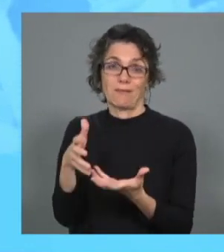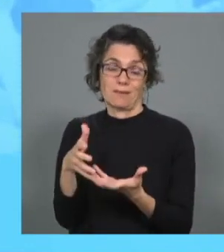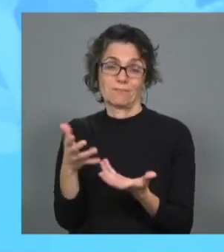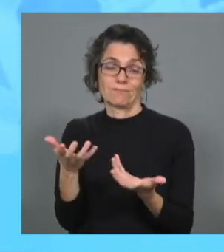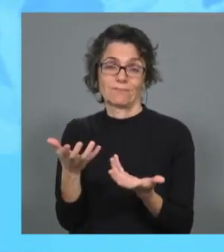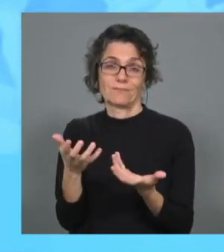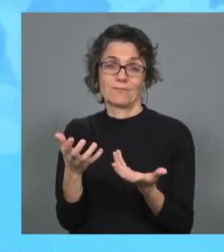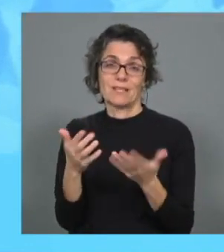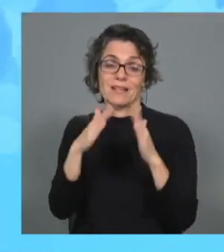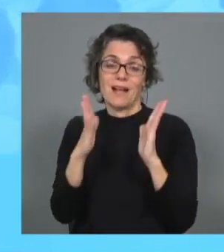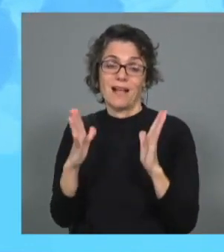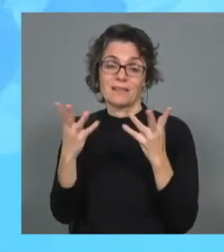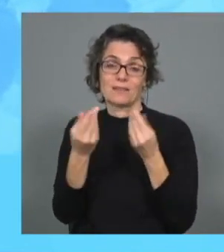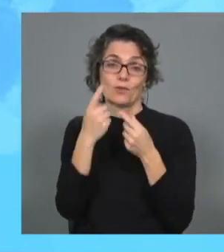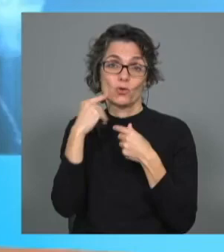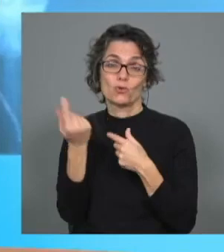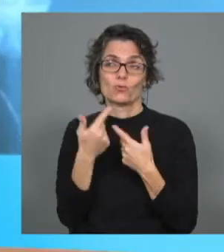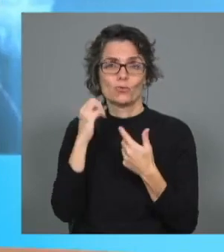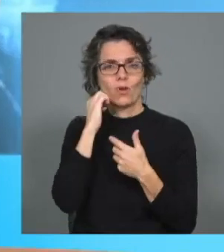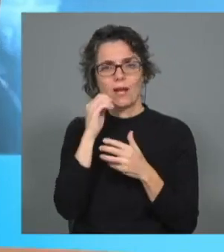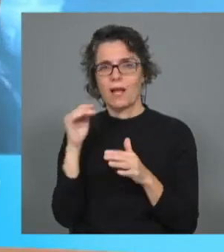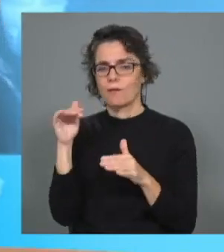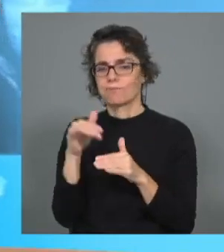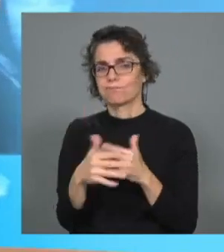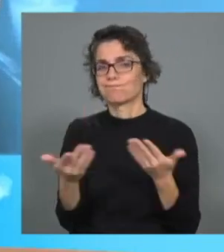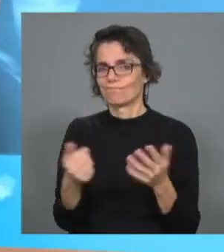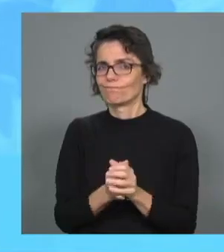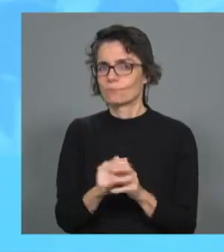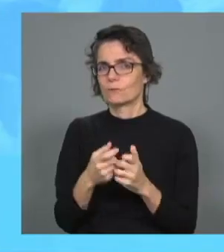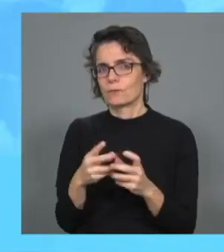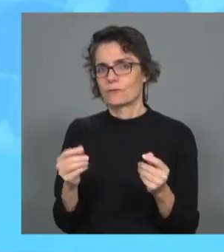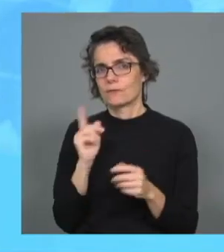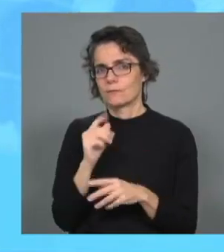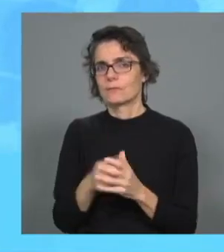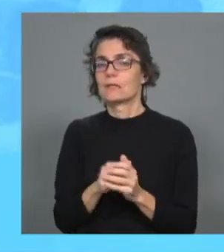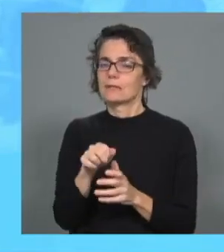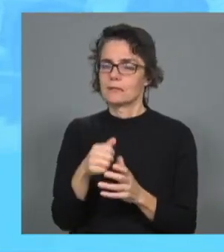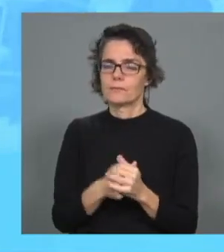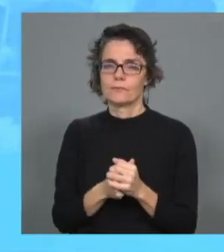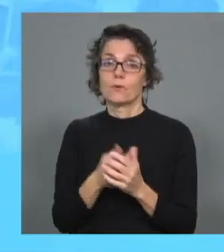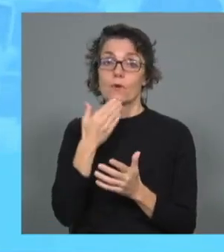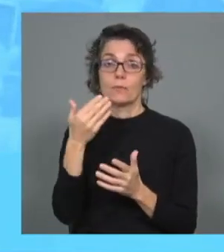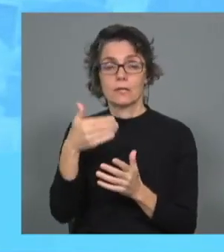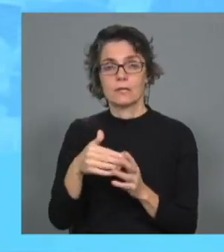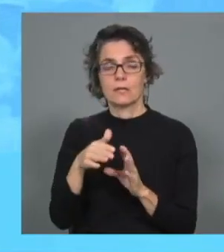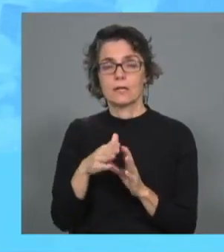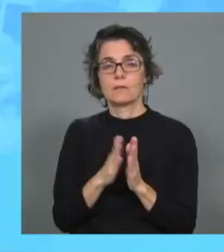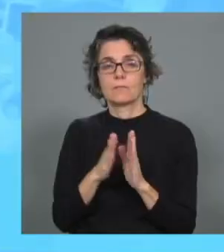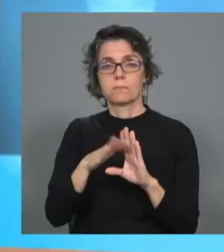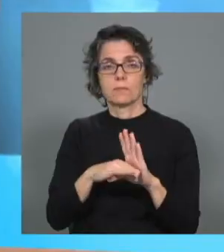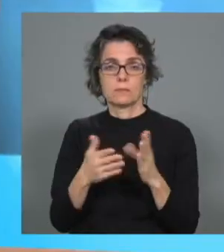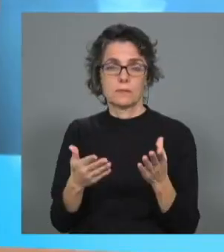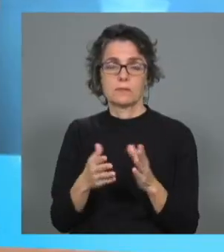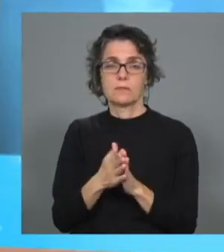comum também se vai agravando e é necessário resolver o problema. Sim. Agradeço a sua presença, José Luís, e também o trabalho que vão